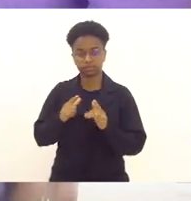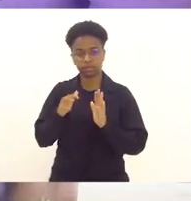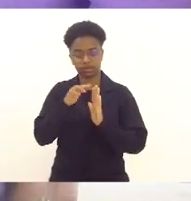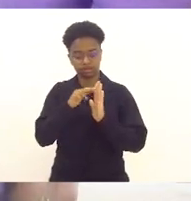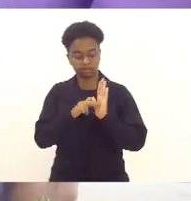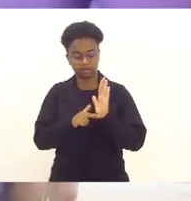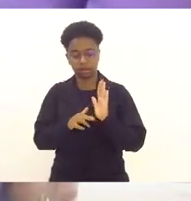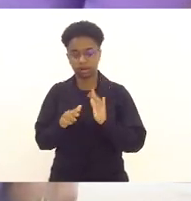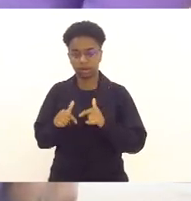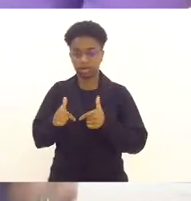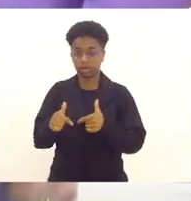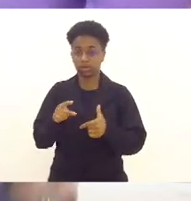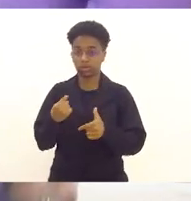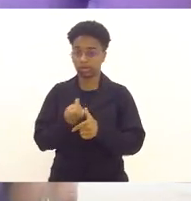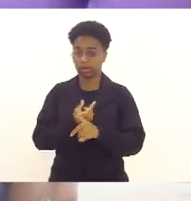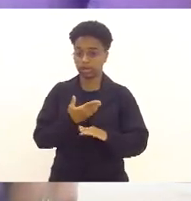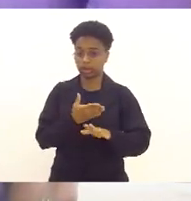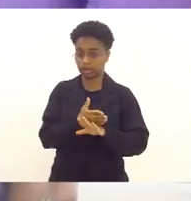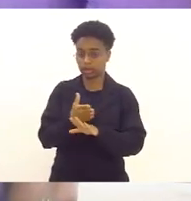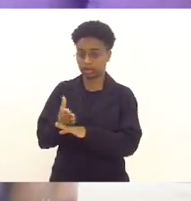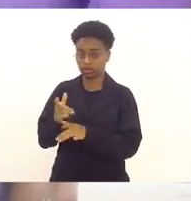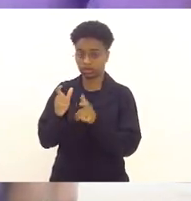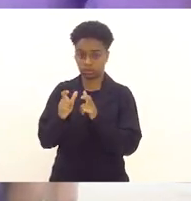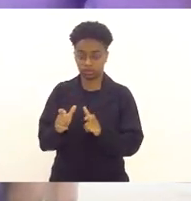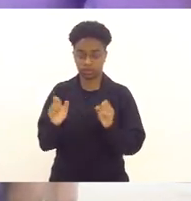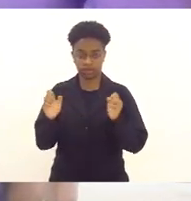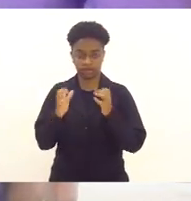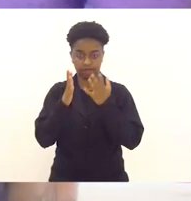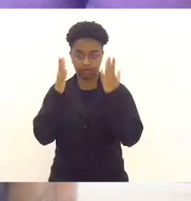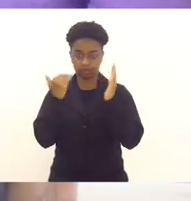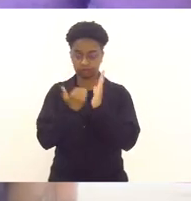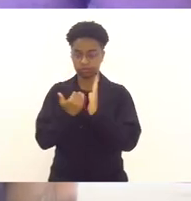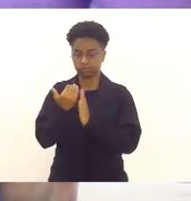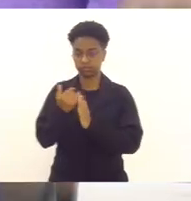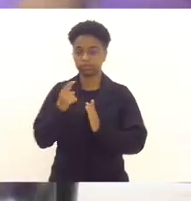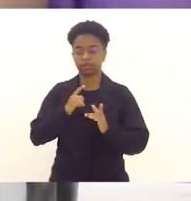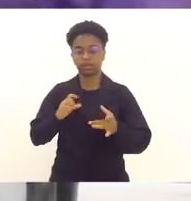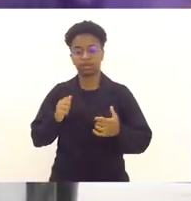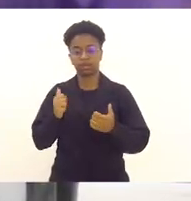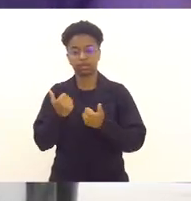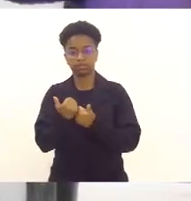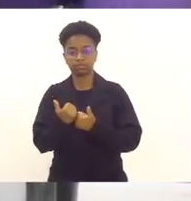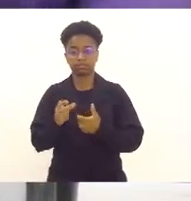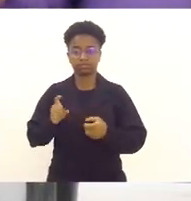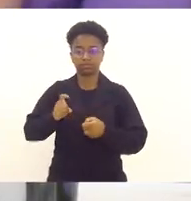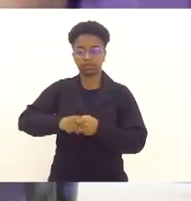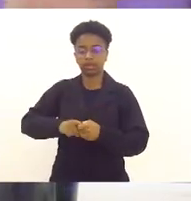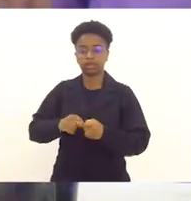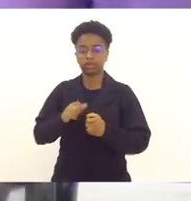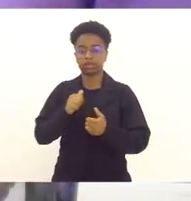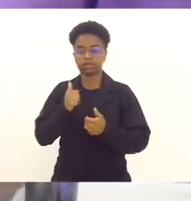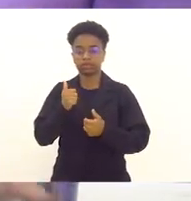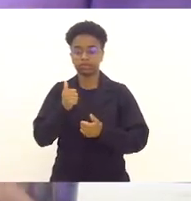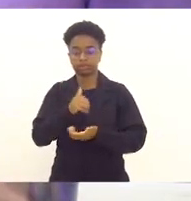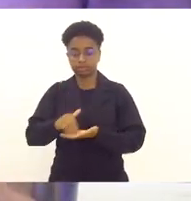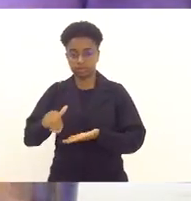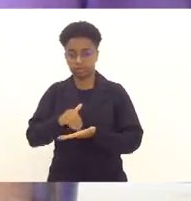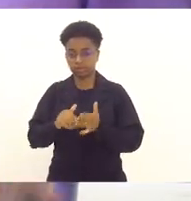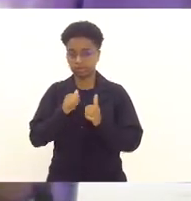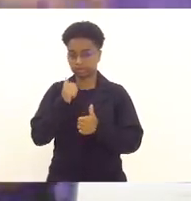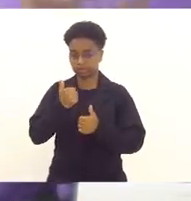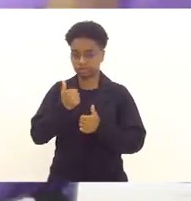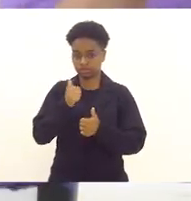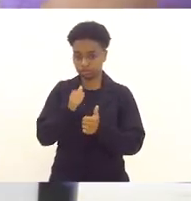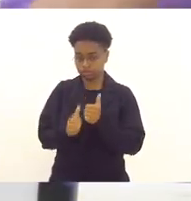gente entra nos grandes eventos nós temos a parceria com a secretaria de esportes Secretaria de turismo hoje a secretaria de turismo tem um